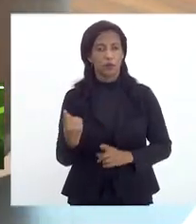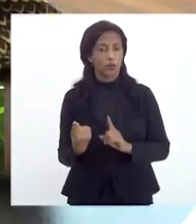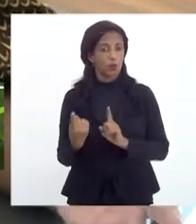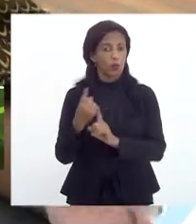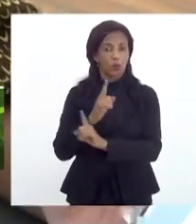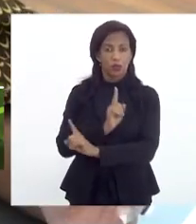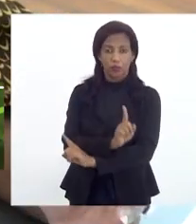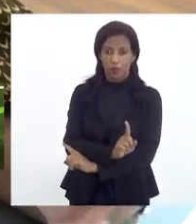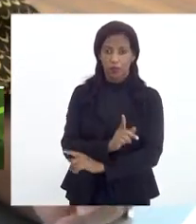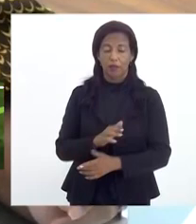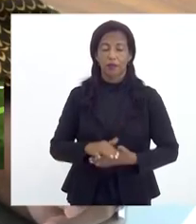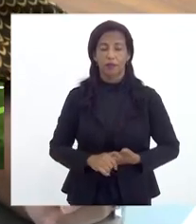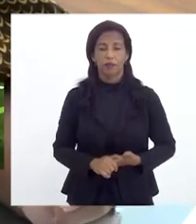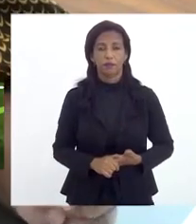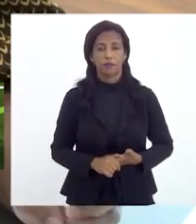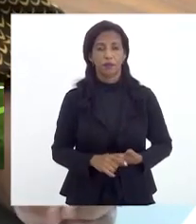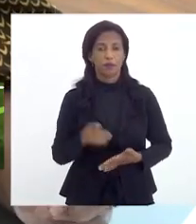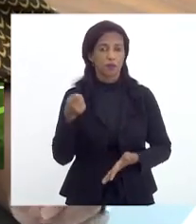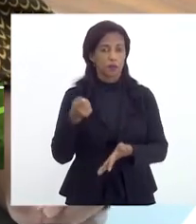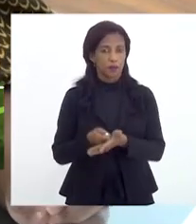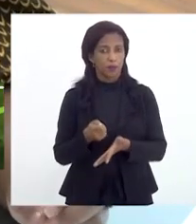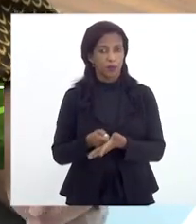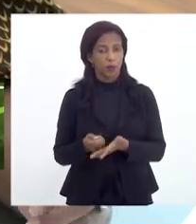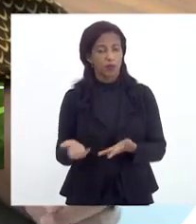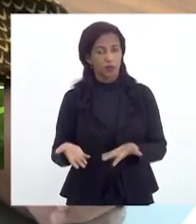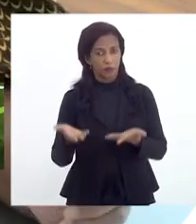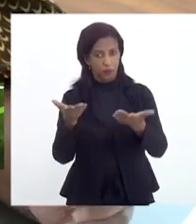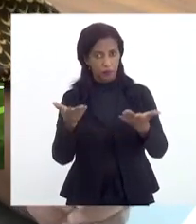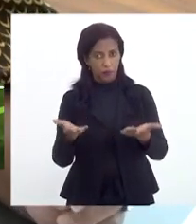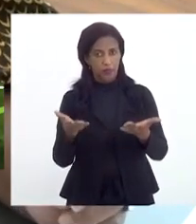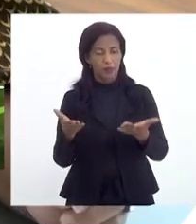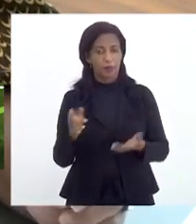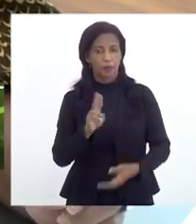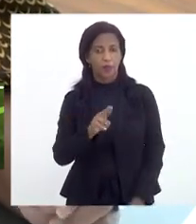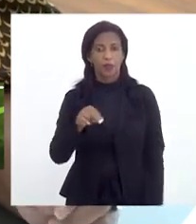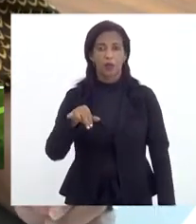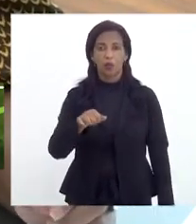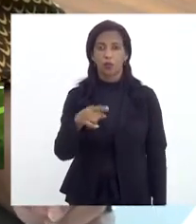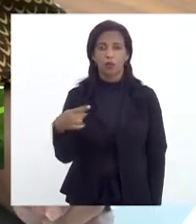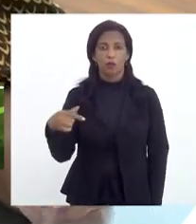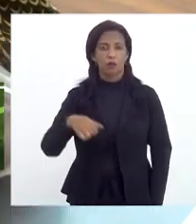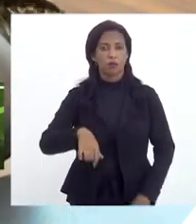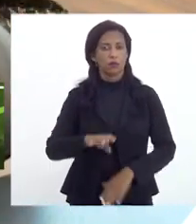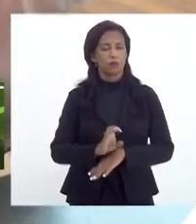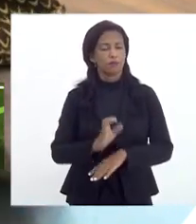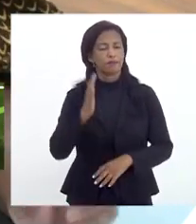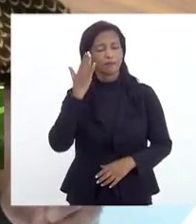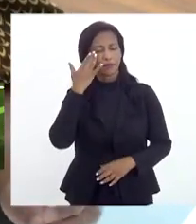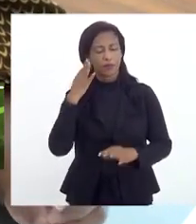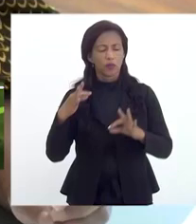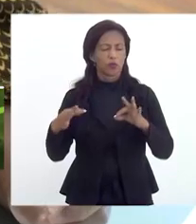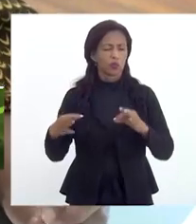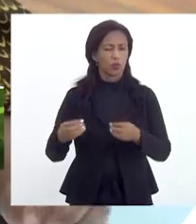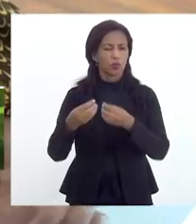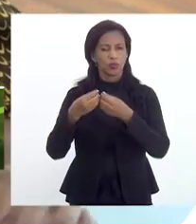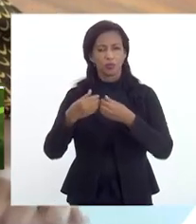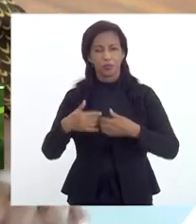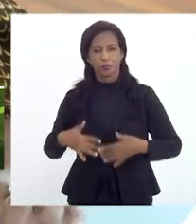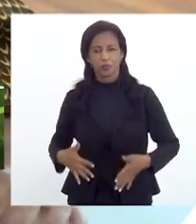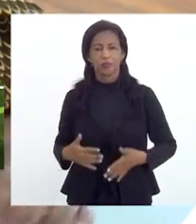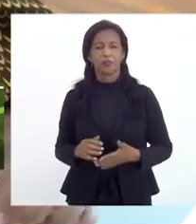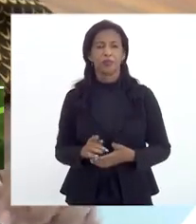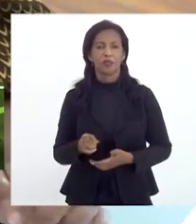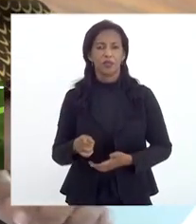contrários Às imposições feitas Pela União A esse Estado Entendendo todos os prejuízos Que